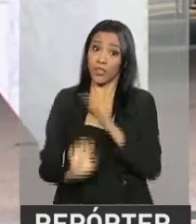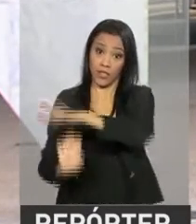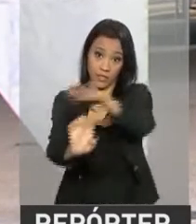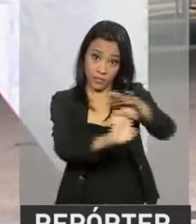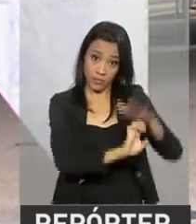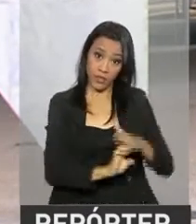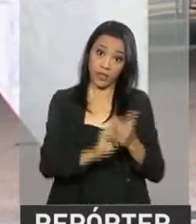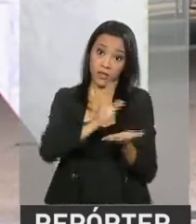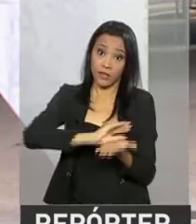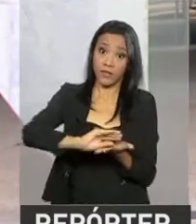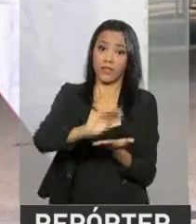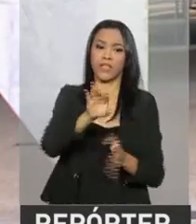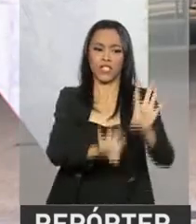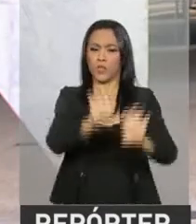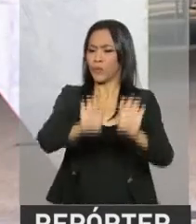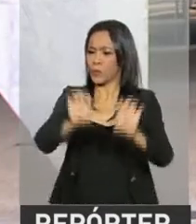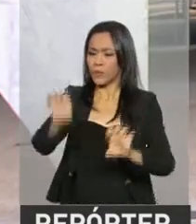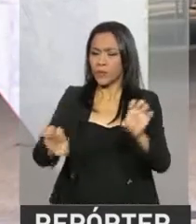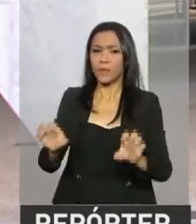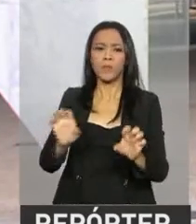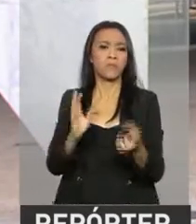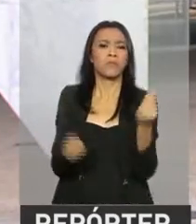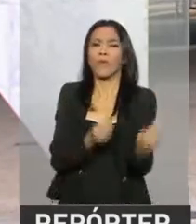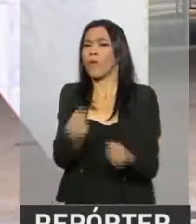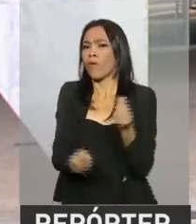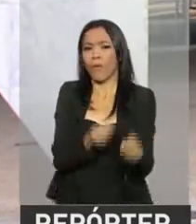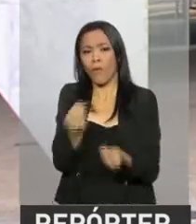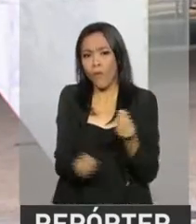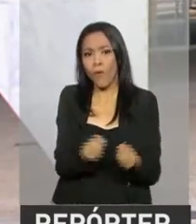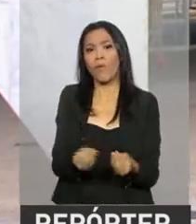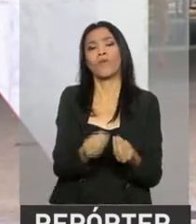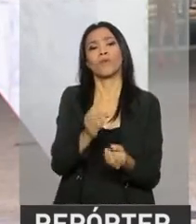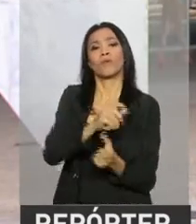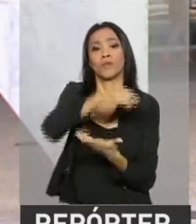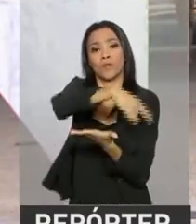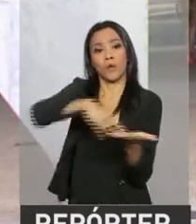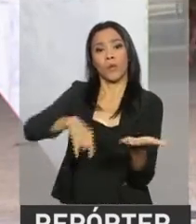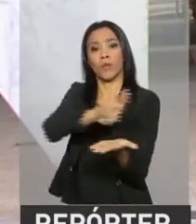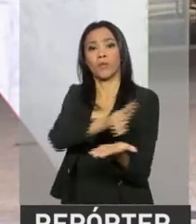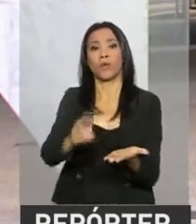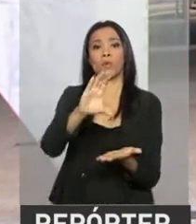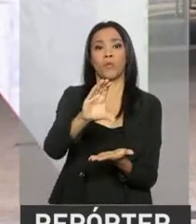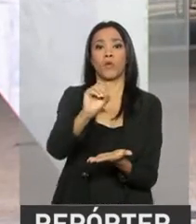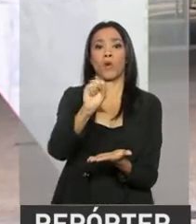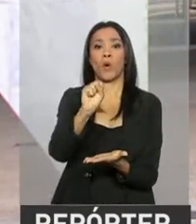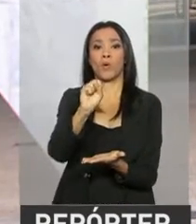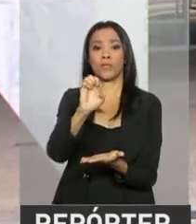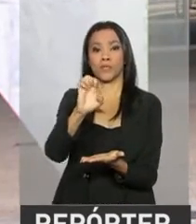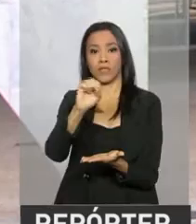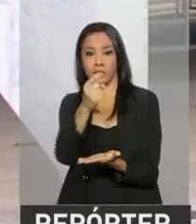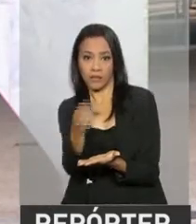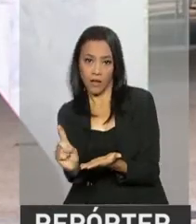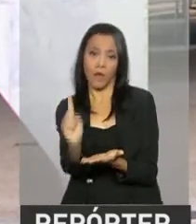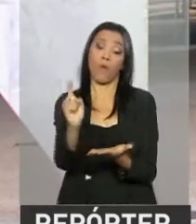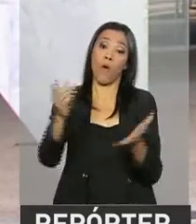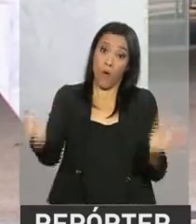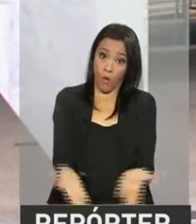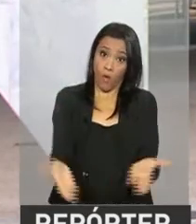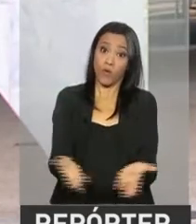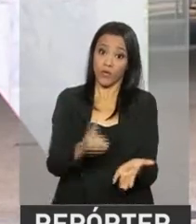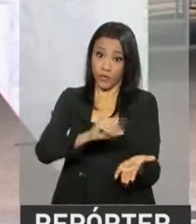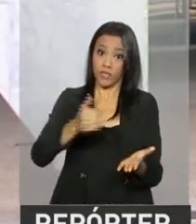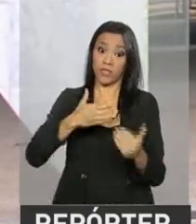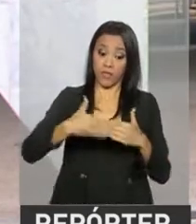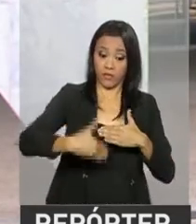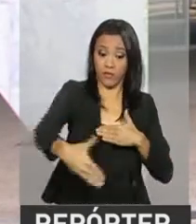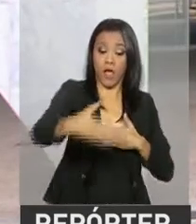de infraestrutura, especialmente por meio de concessões públicas, por exemplo. A expectativa é que sejam anunciadas hoje concessões